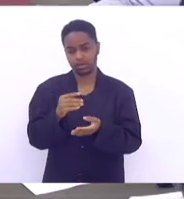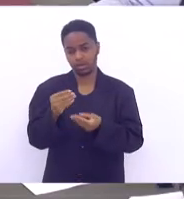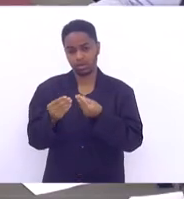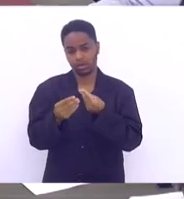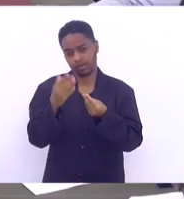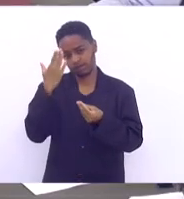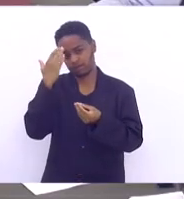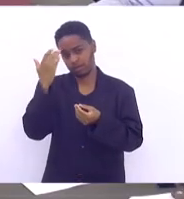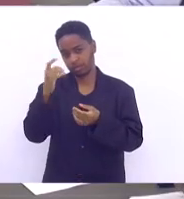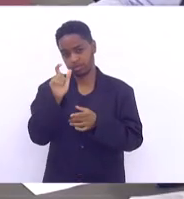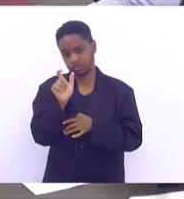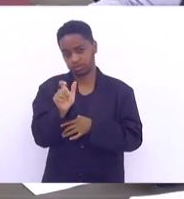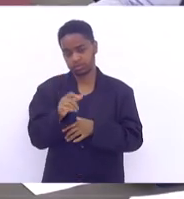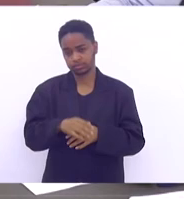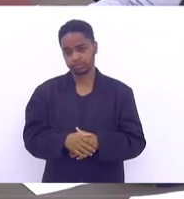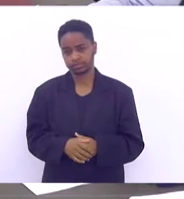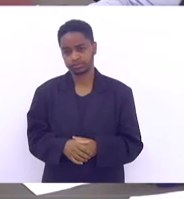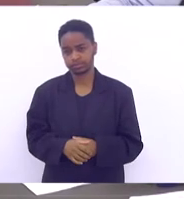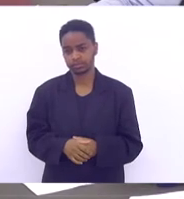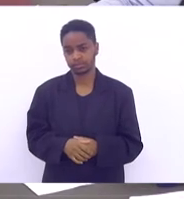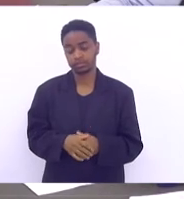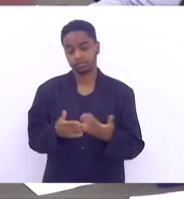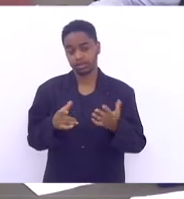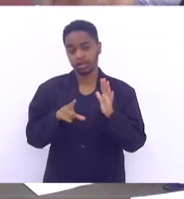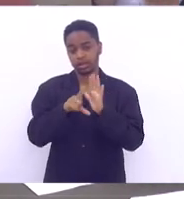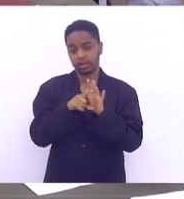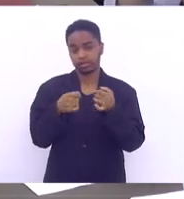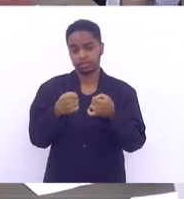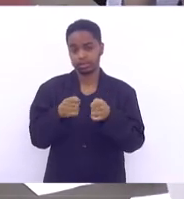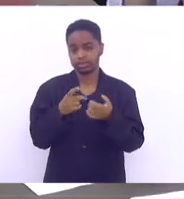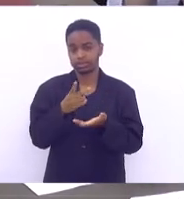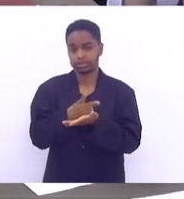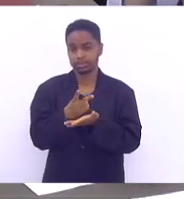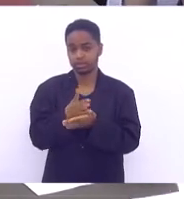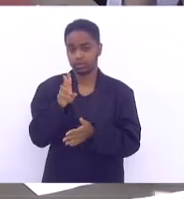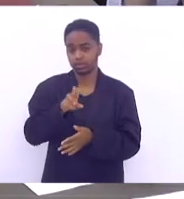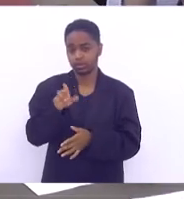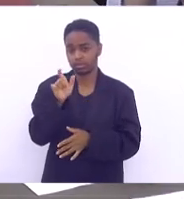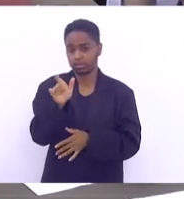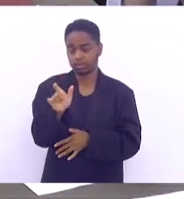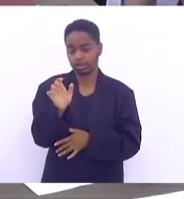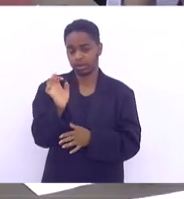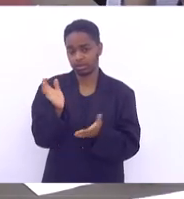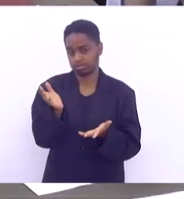verdade. Infelizmente. Mas a dureza é essa. A legislação tem que ser sempre no vernáculo, sim, né? Sim, mas. Sim. É.